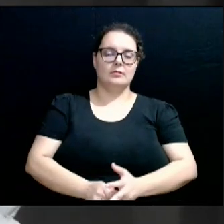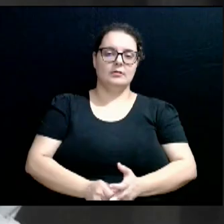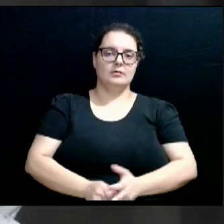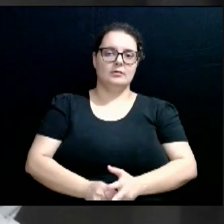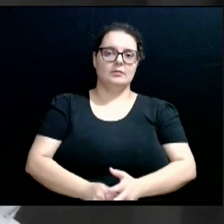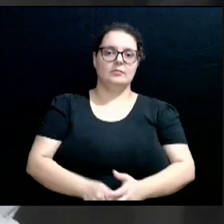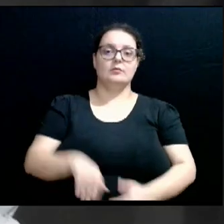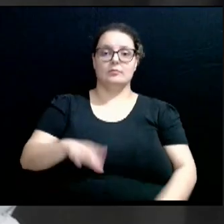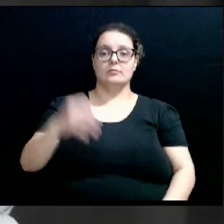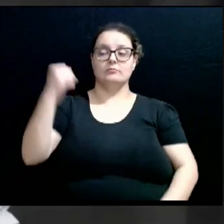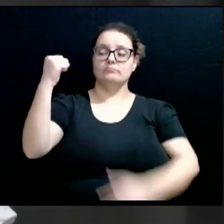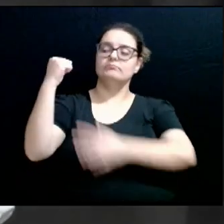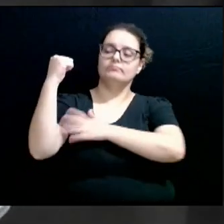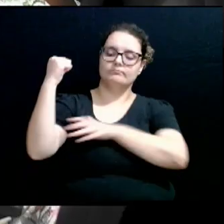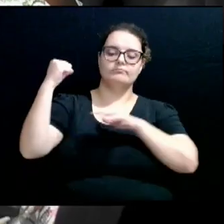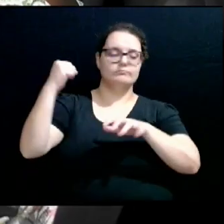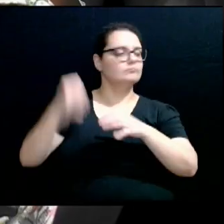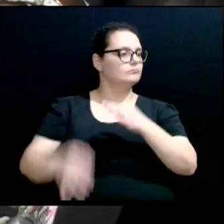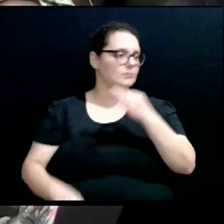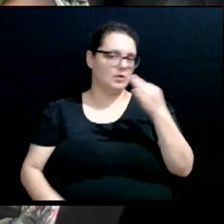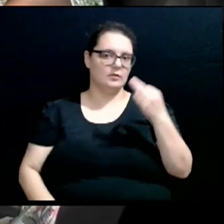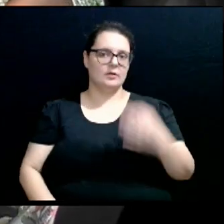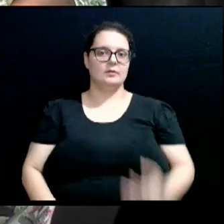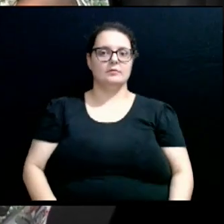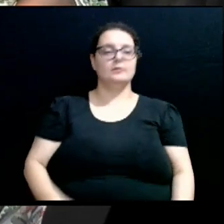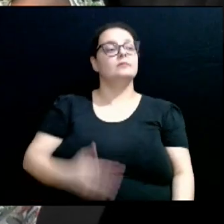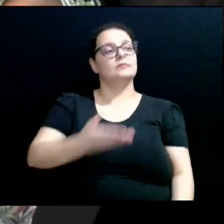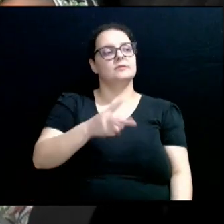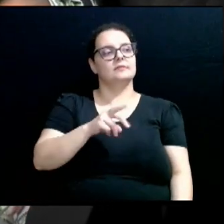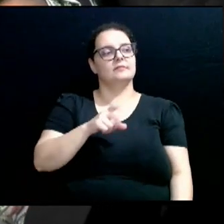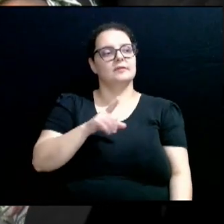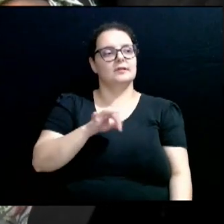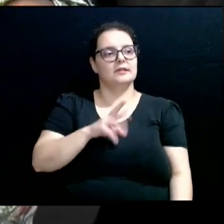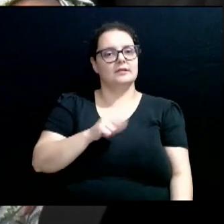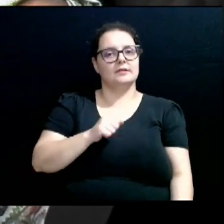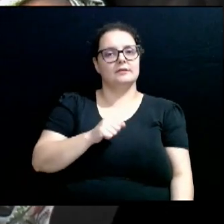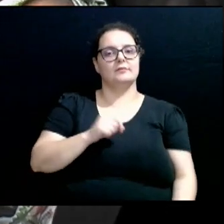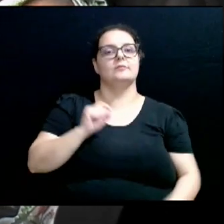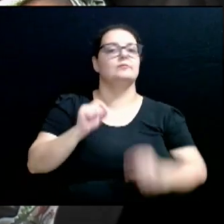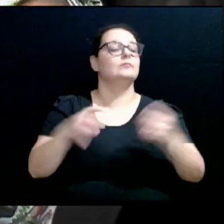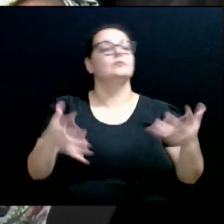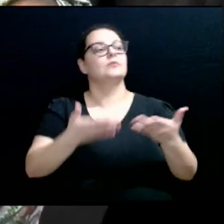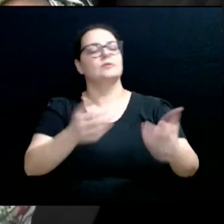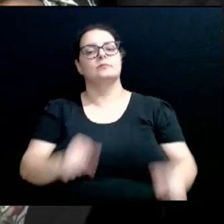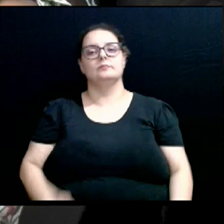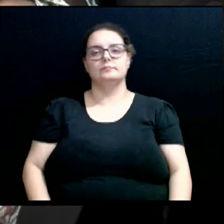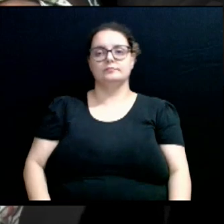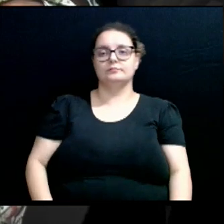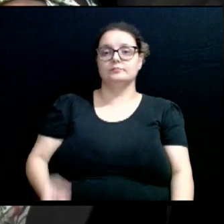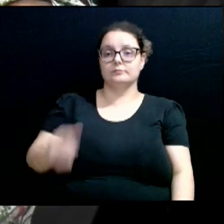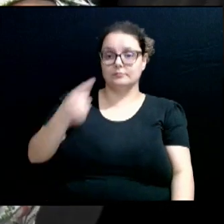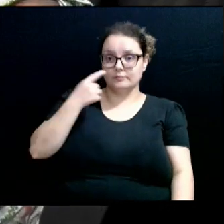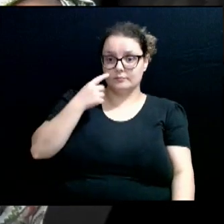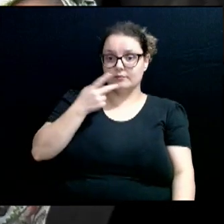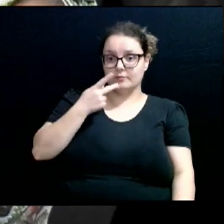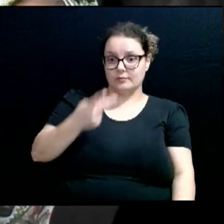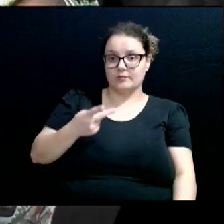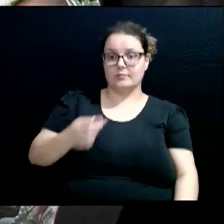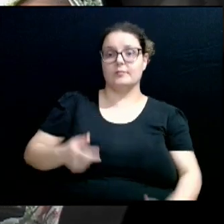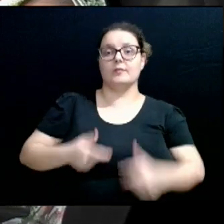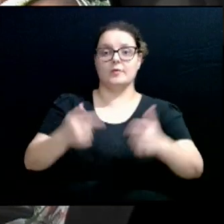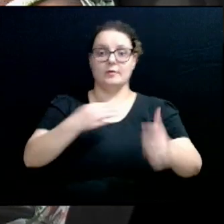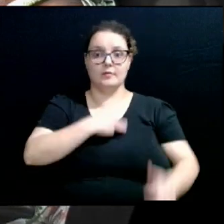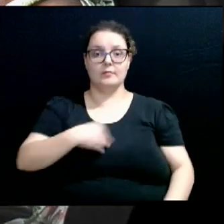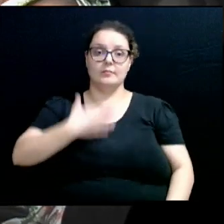empoderamento. Perfeito. Você, Valéria, o que te motiva? Olha, eu vou citar o grande mestre Paulo Freire, né? O